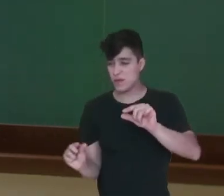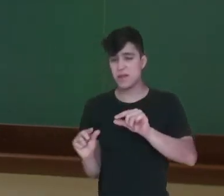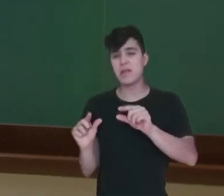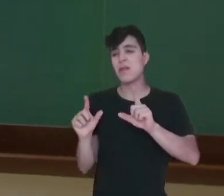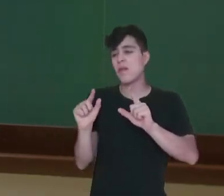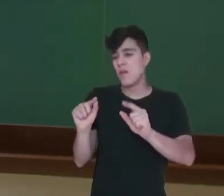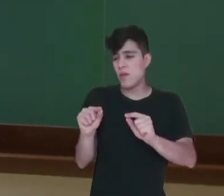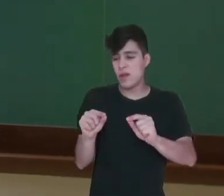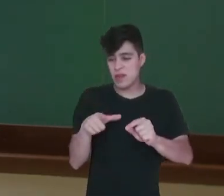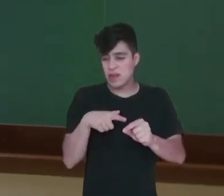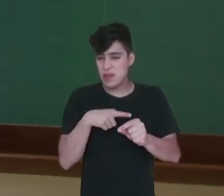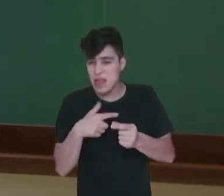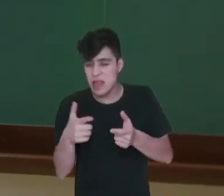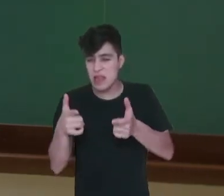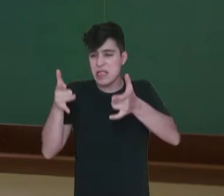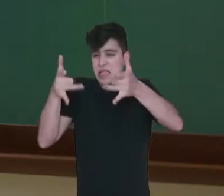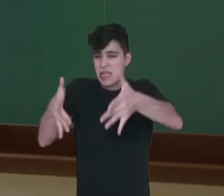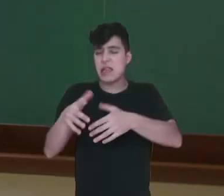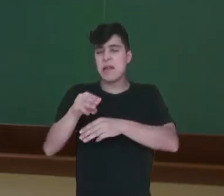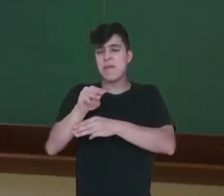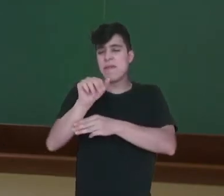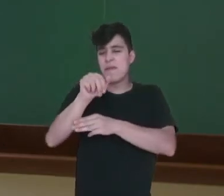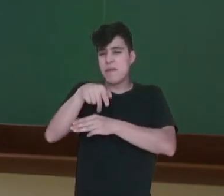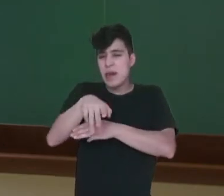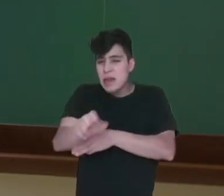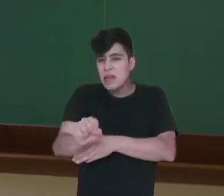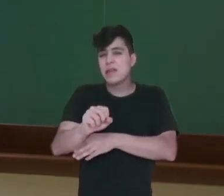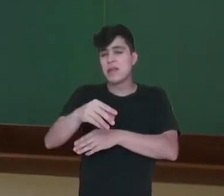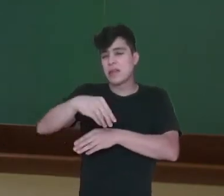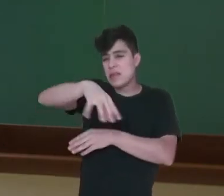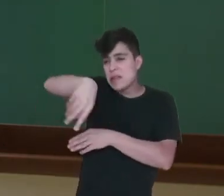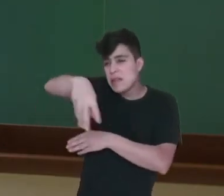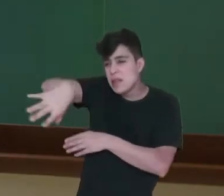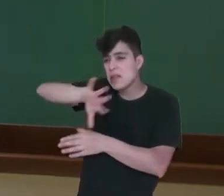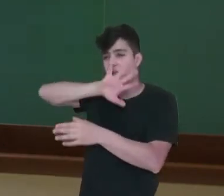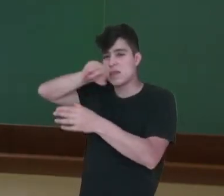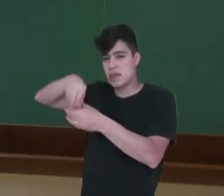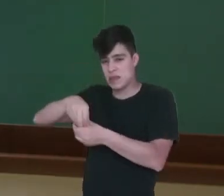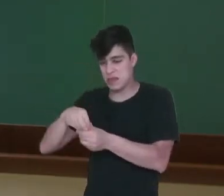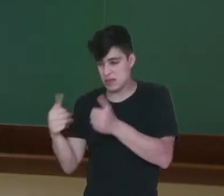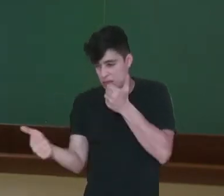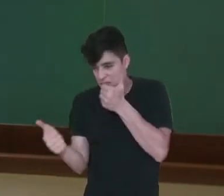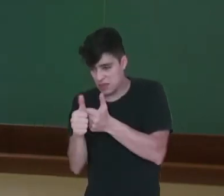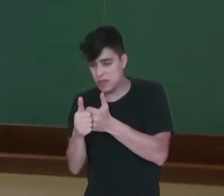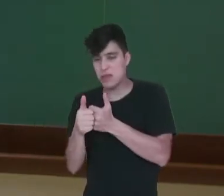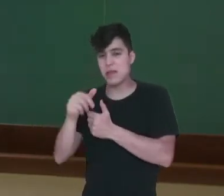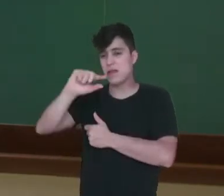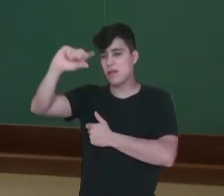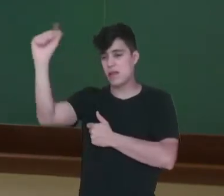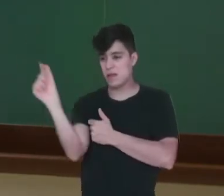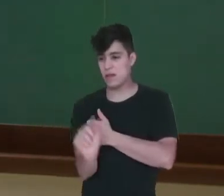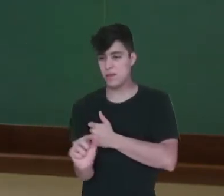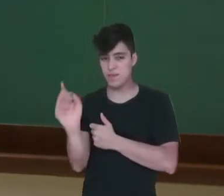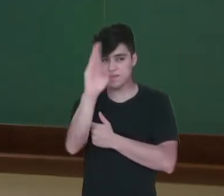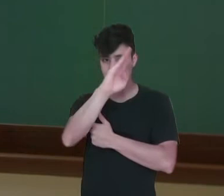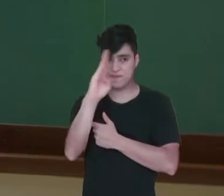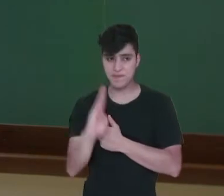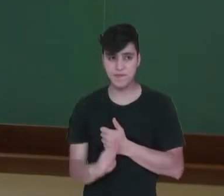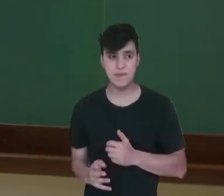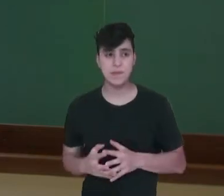dos mangues, das restingas, por exemplo, que fazem parte dessa vegetação aqui do litoral brasileiro.